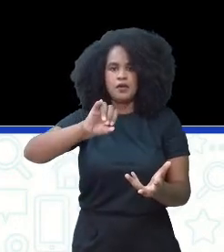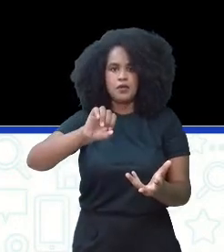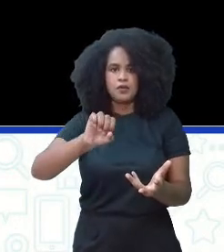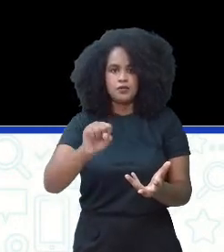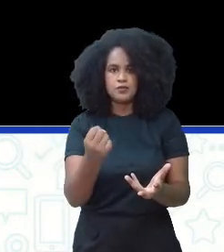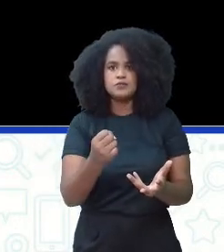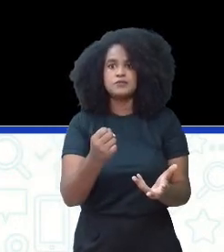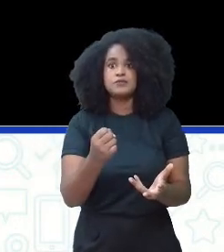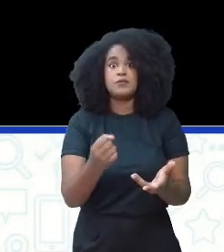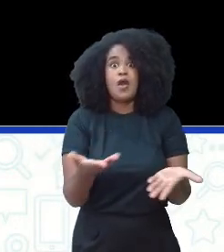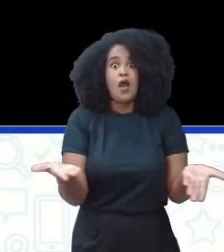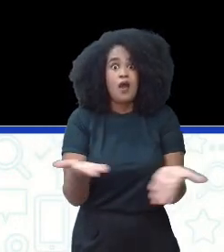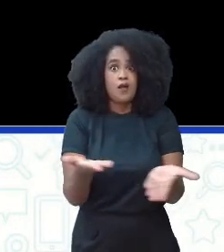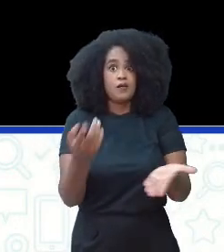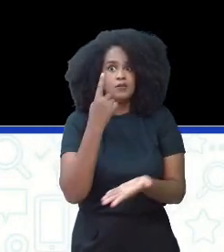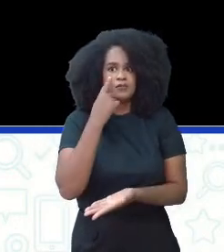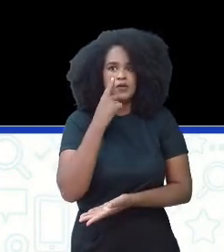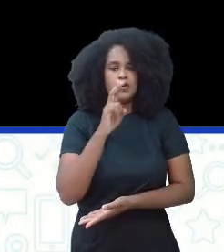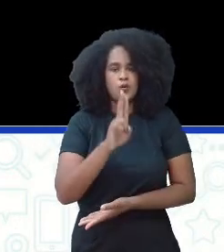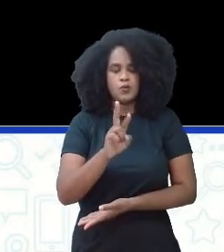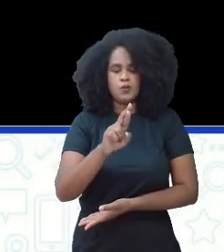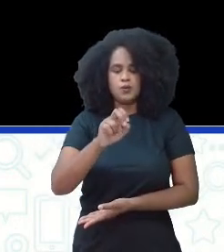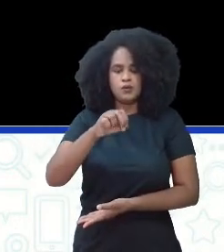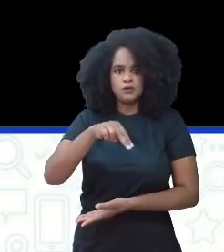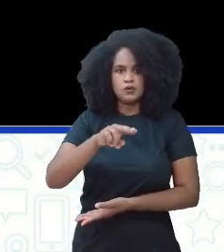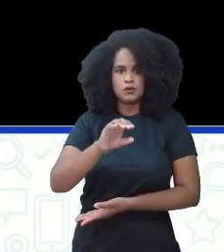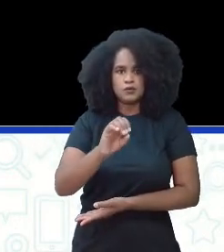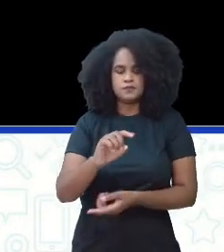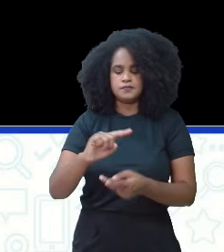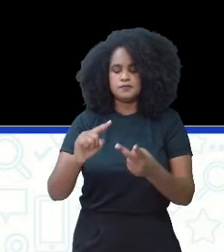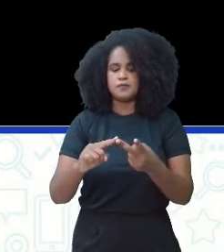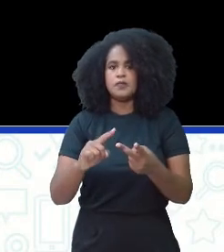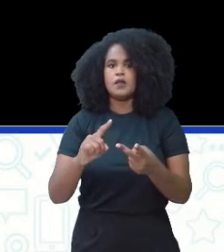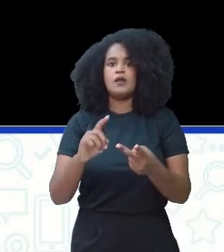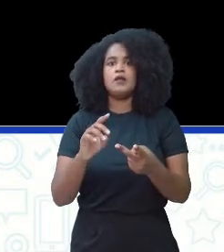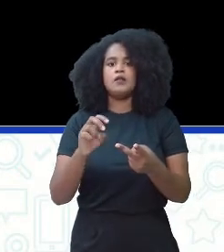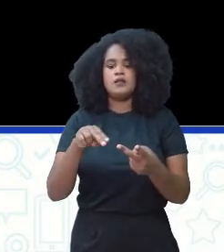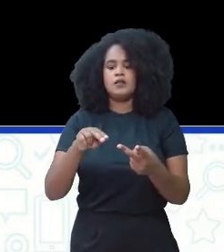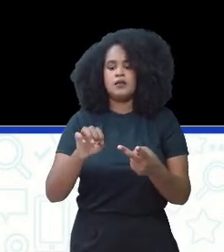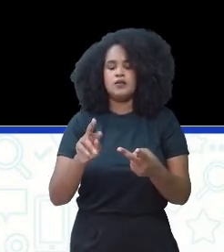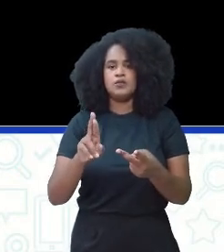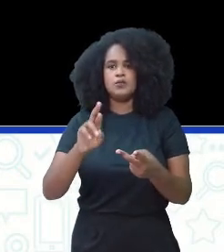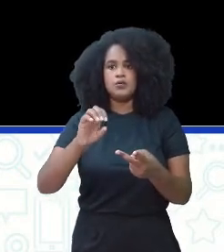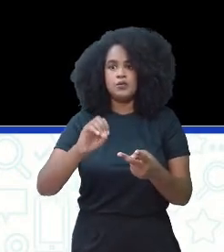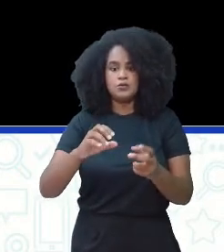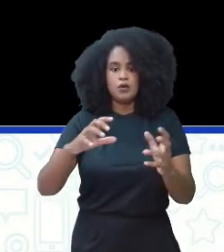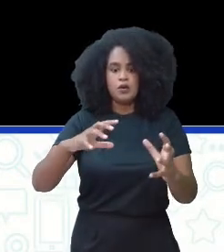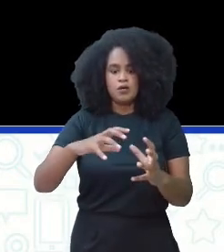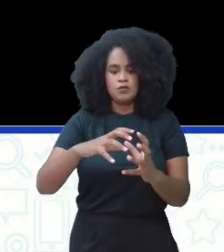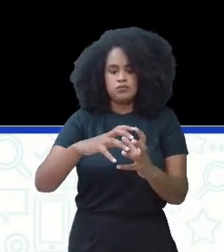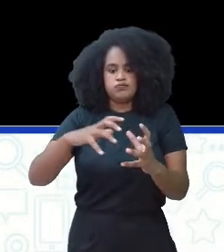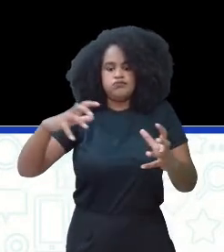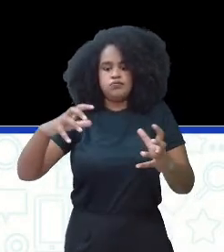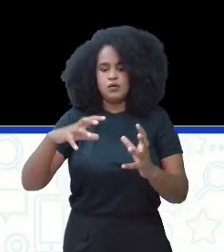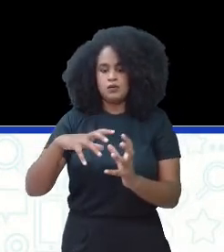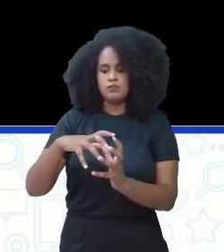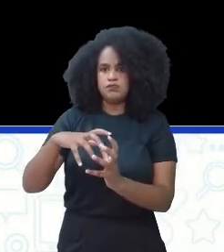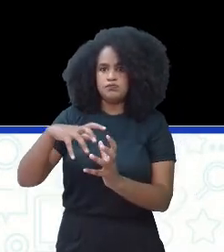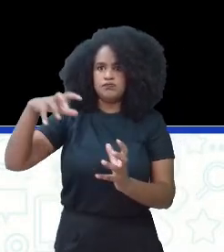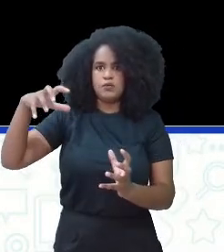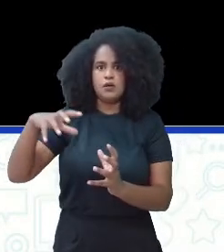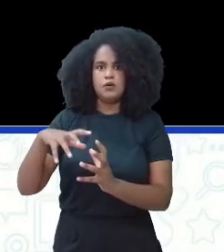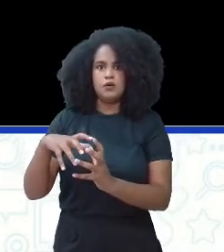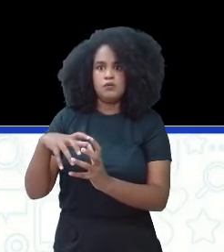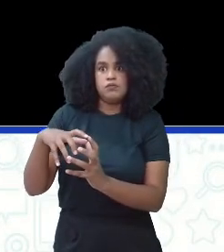Netuno, como é desproporcional, não é? E aí, Saturno, vê como é grandão, então cada vez mais distante do Sol, os planetas